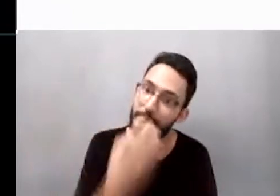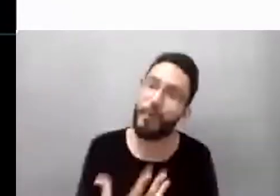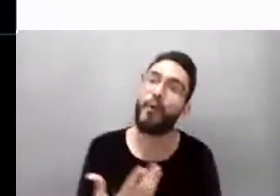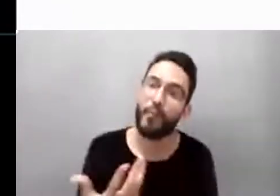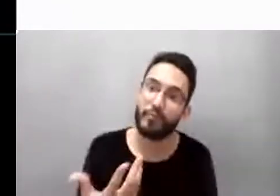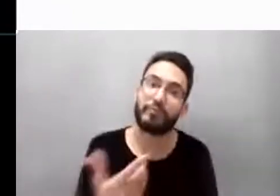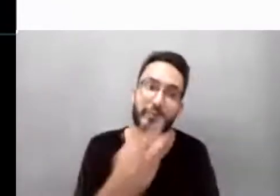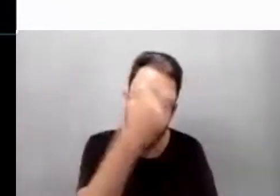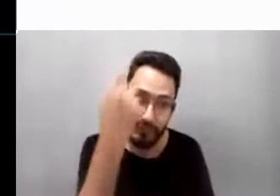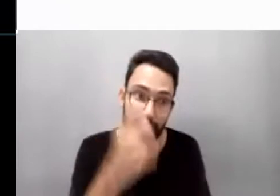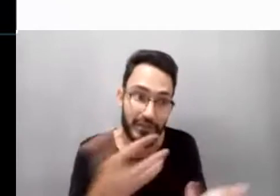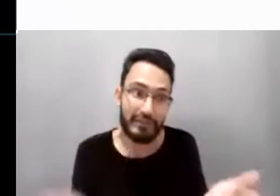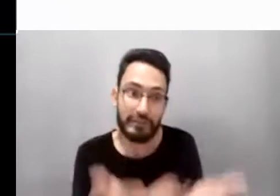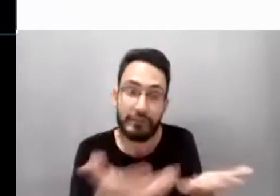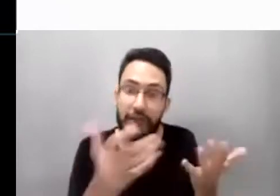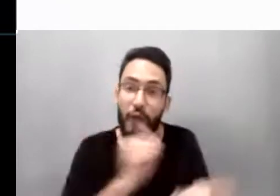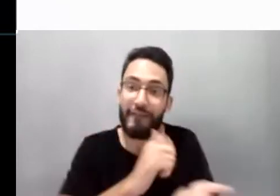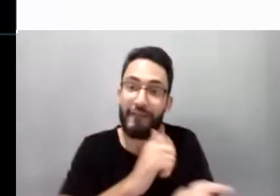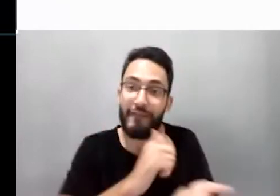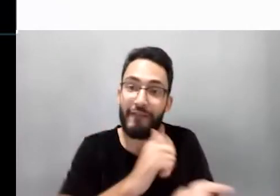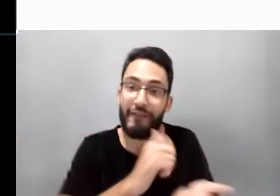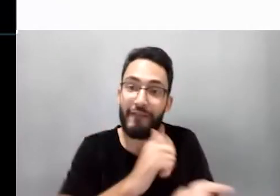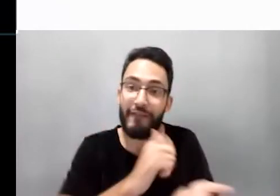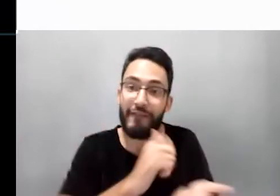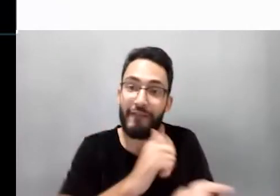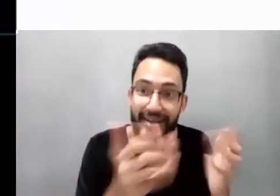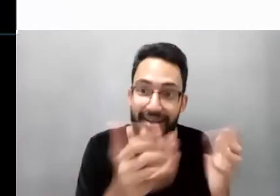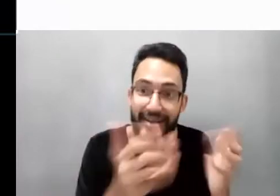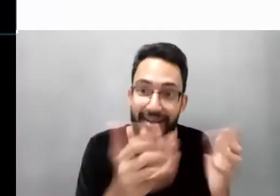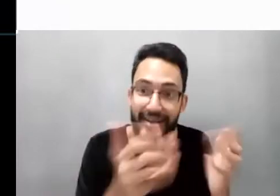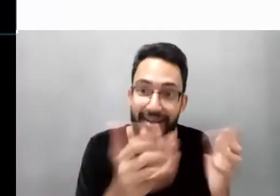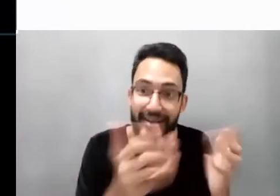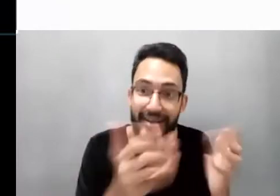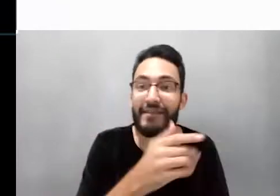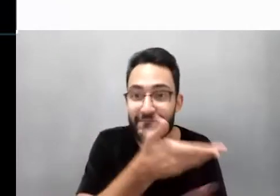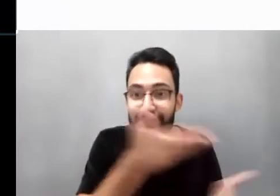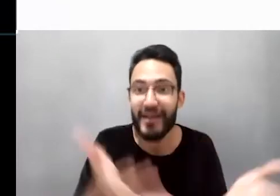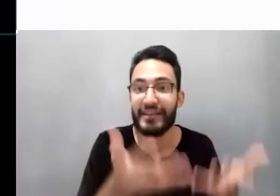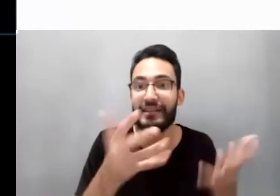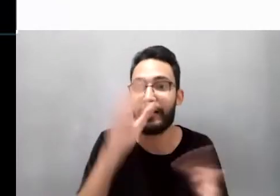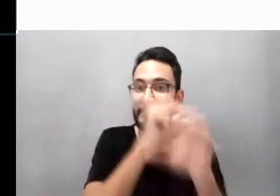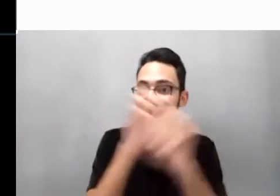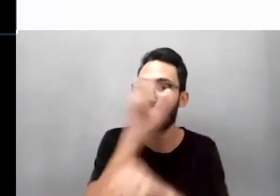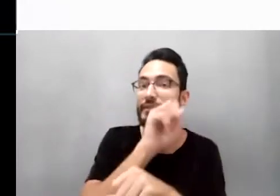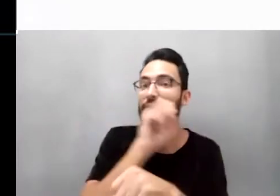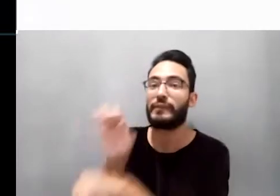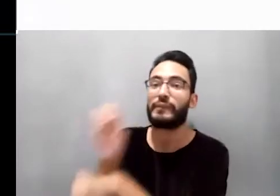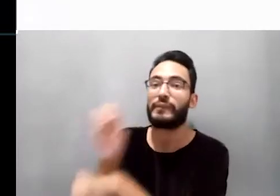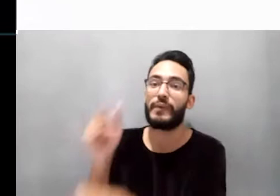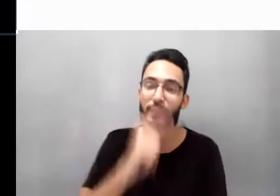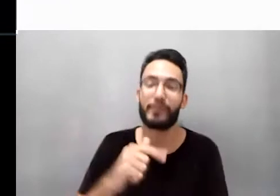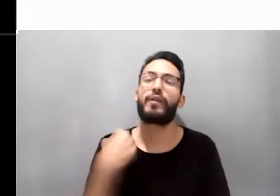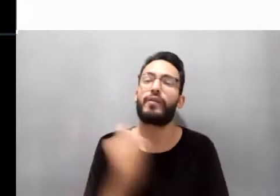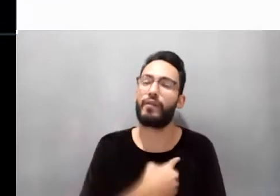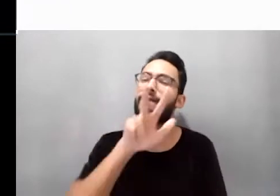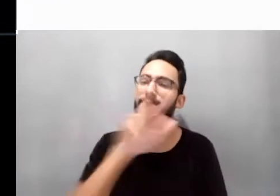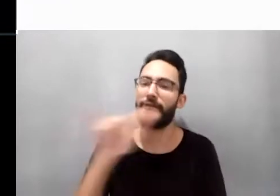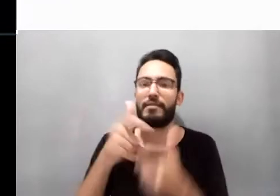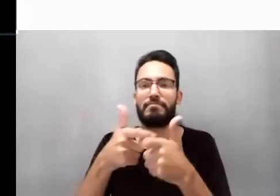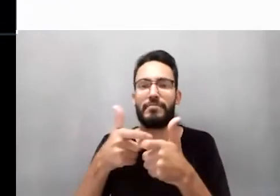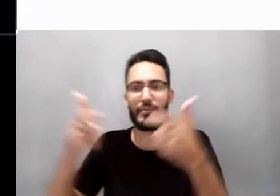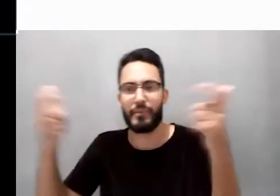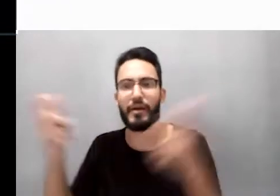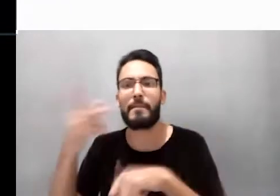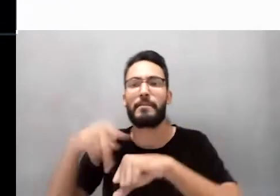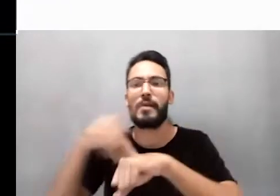né? Então, aqui, falando um pouquinho, né? A gente vai crescer, a gente vai investir em outros